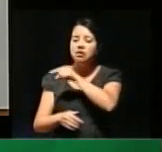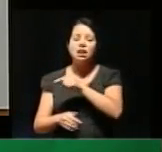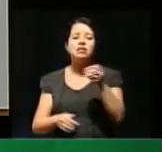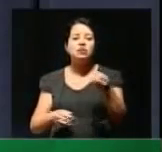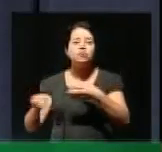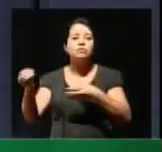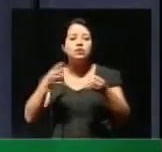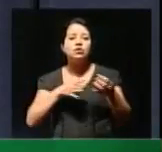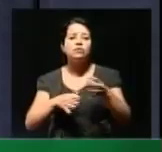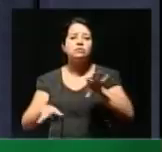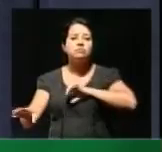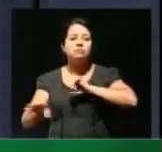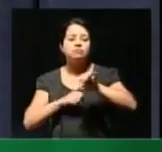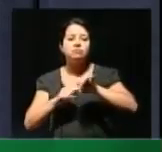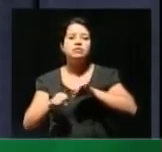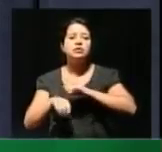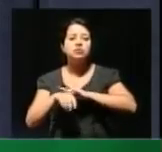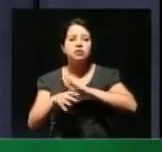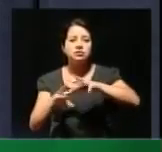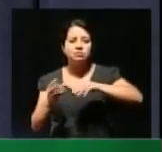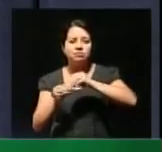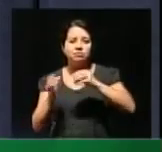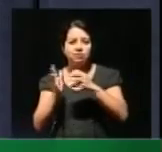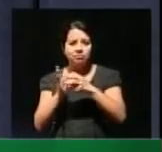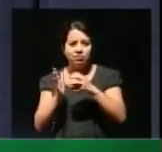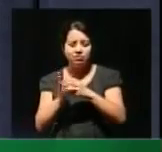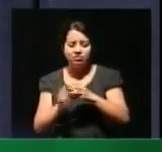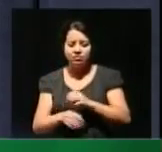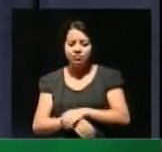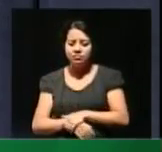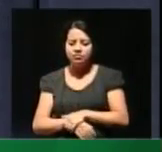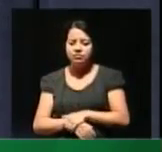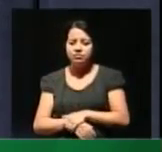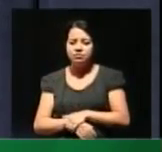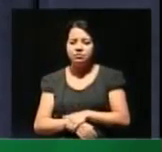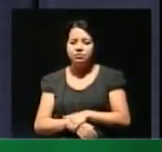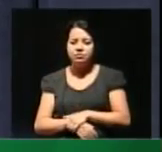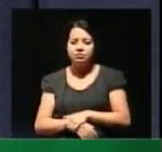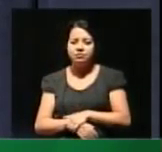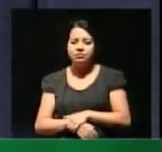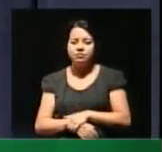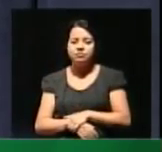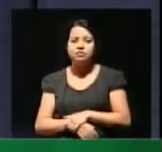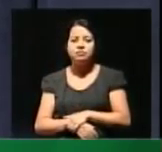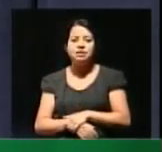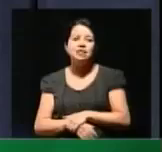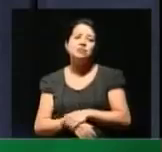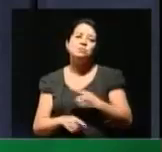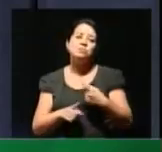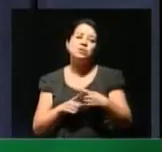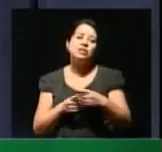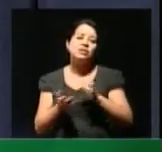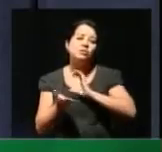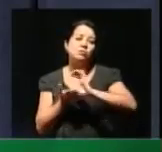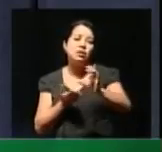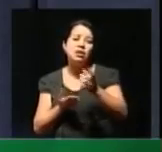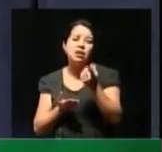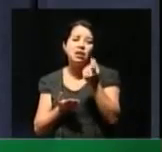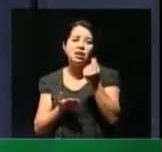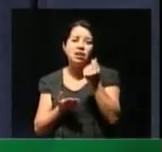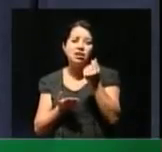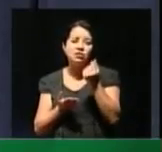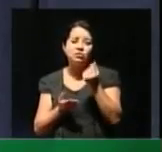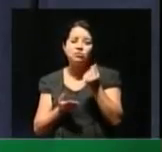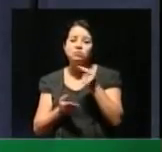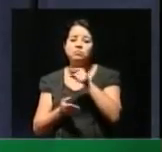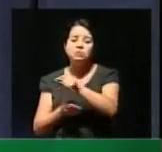argumento global para que porque o investimento, para que o gasto com AIDS não seja encarado como gasto, mas